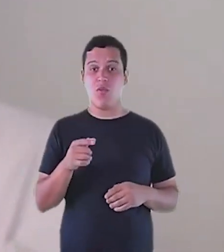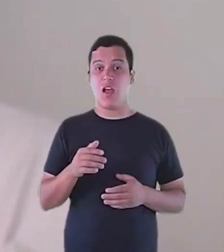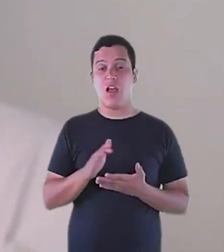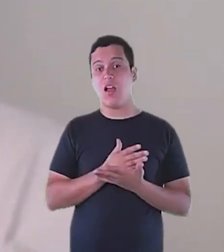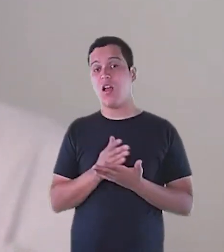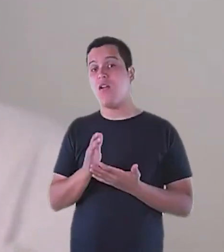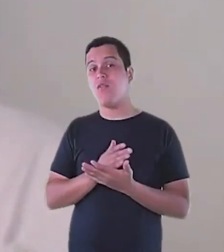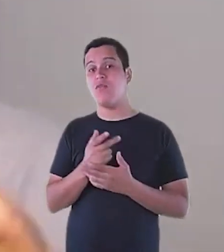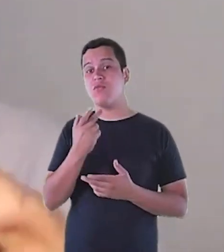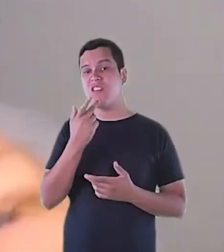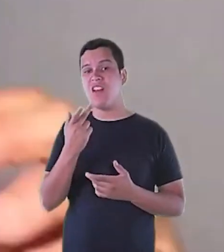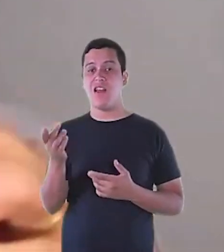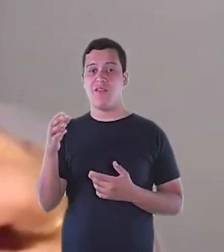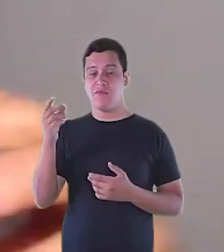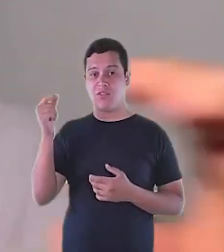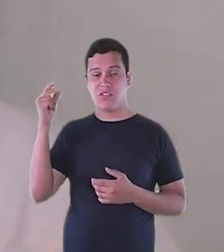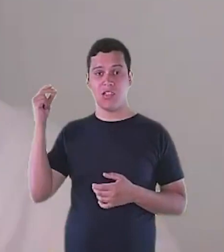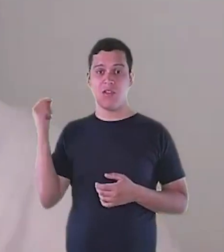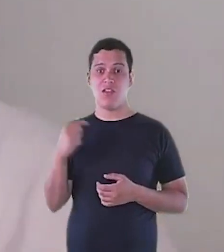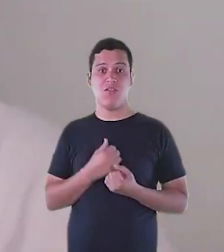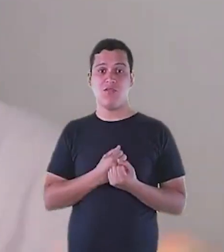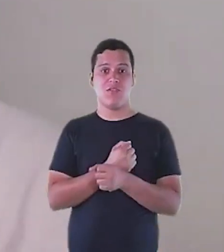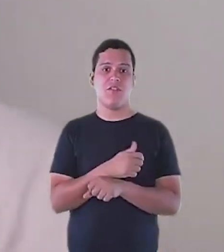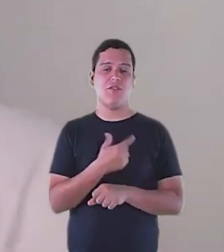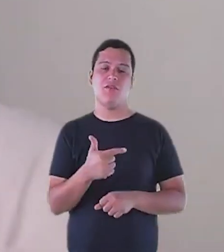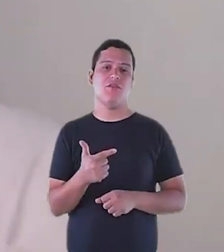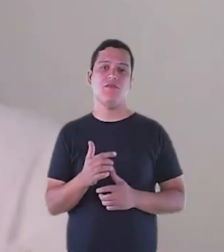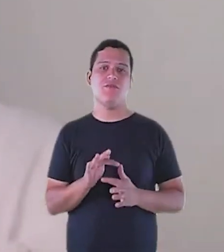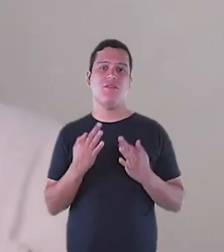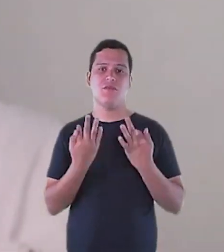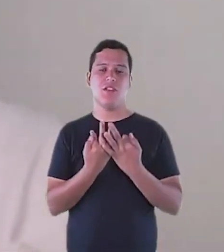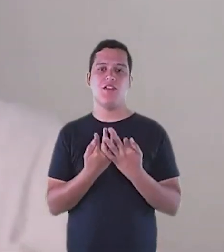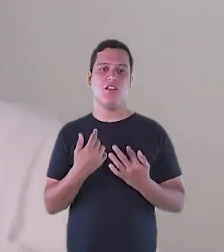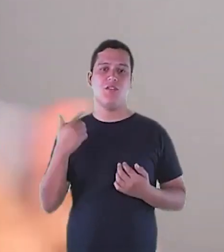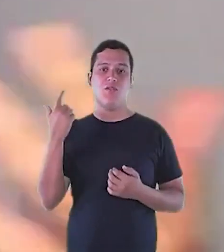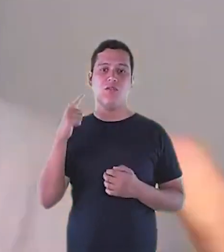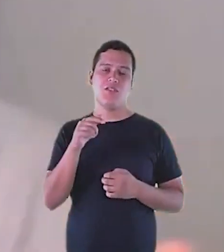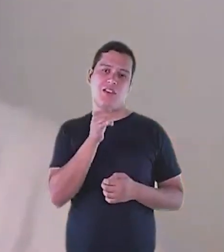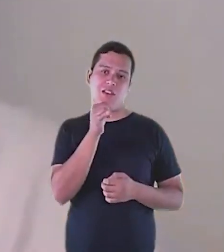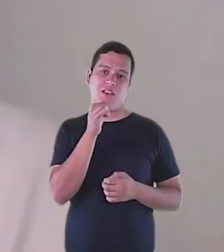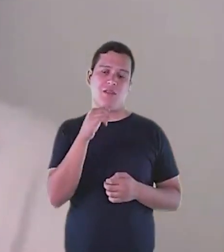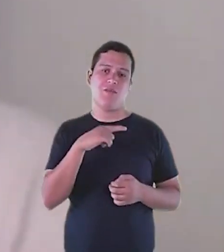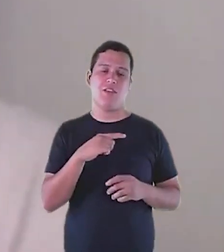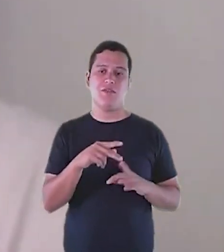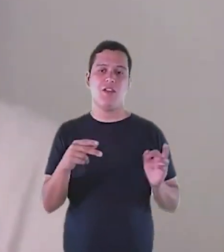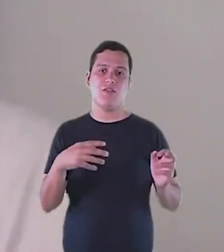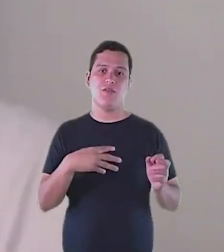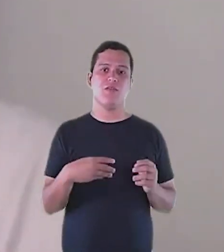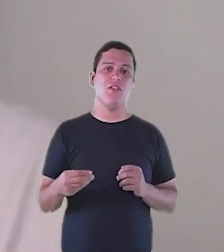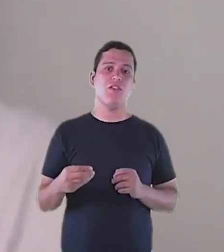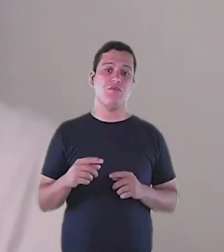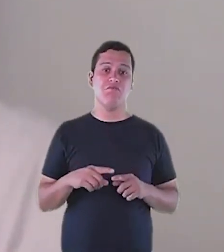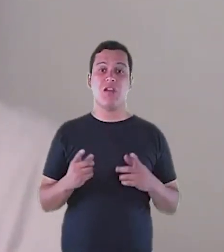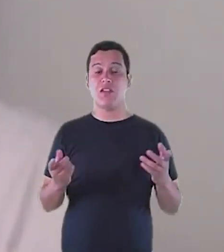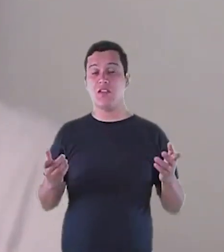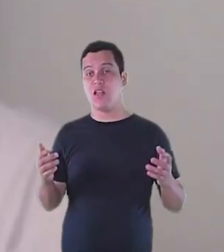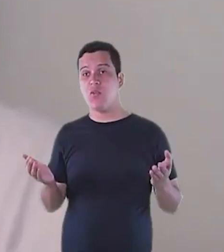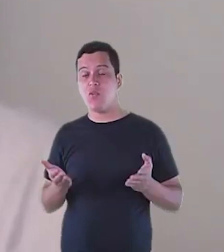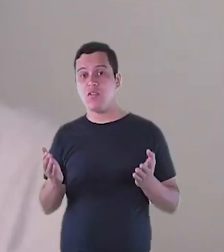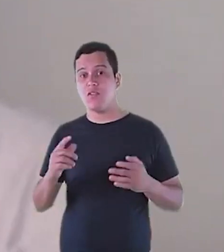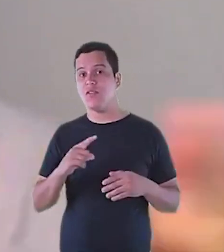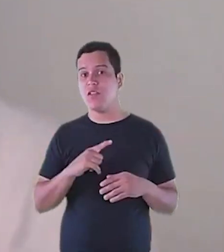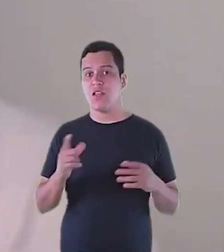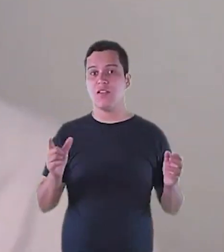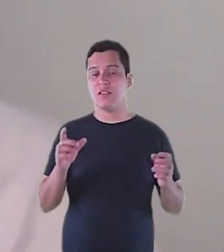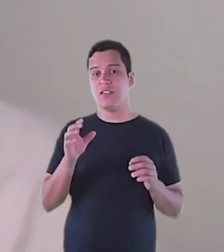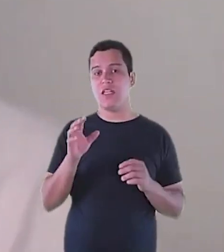que não. A família escrava foi um fenômeno muito importante. Falo das revoluções brancas do século XVIII,